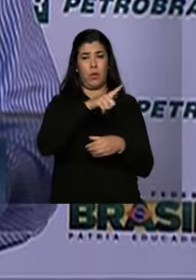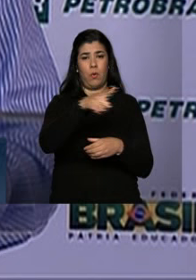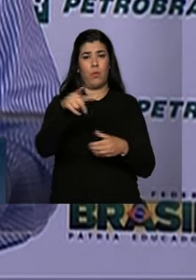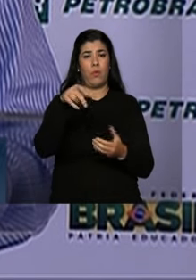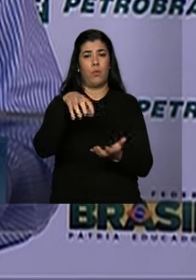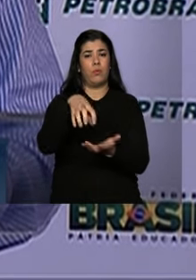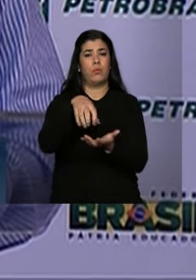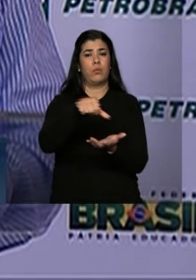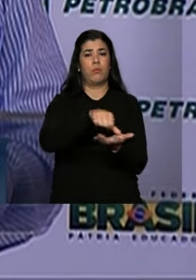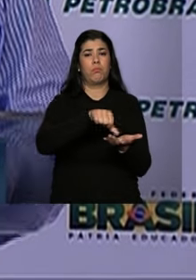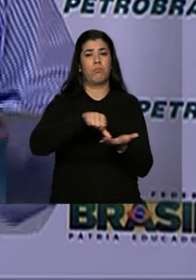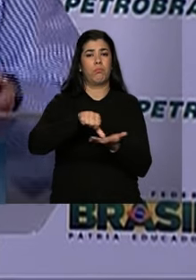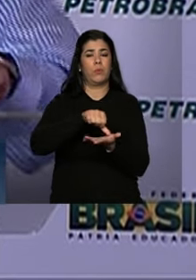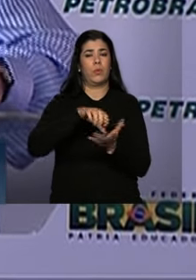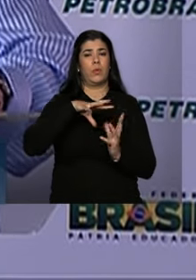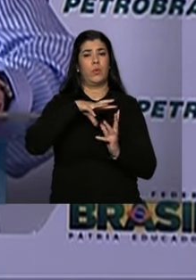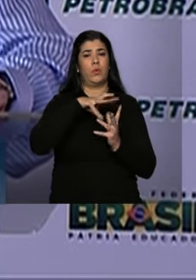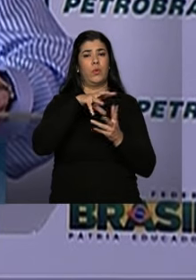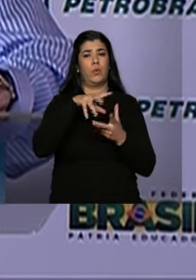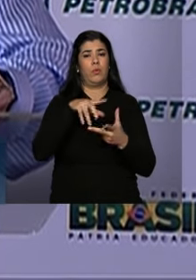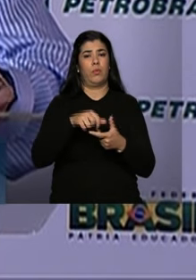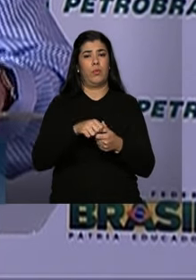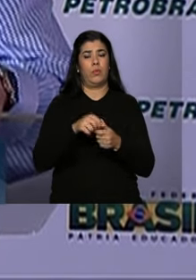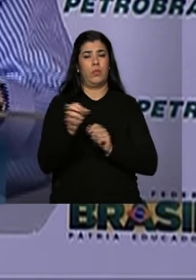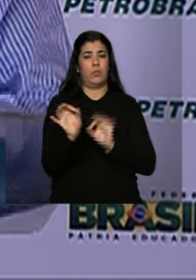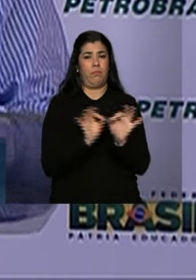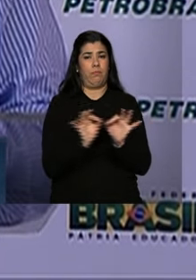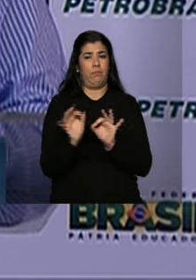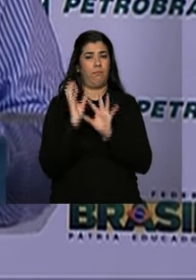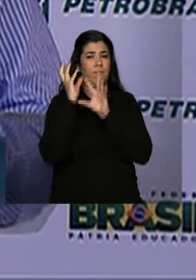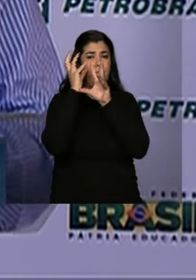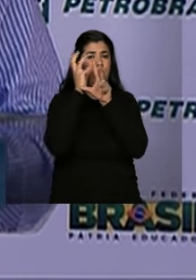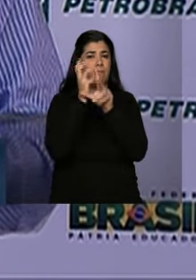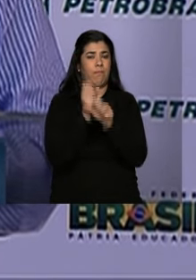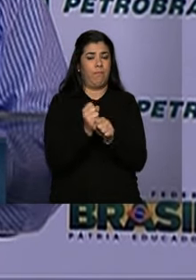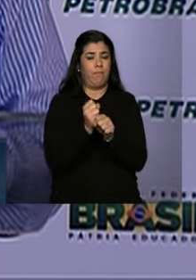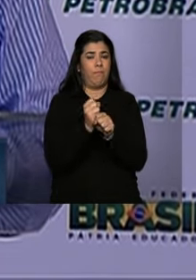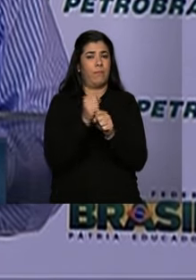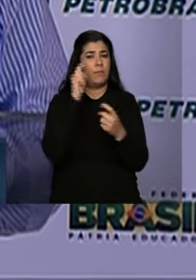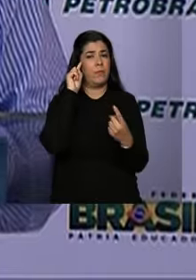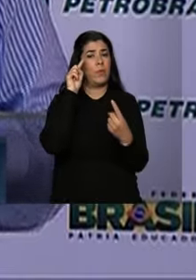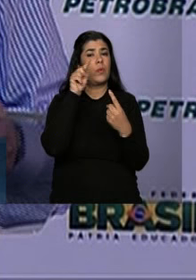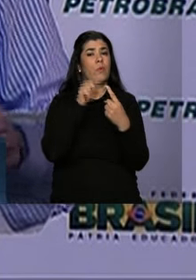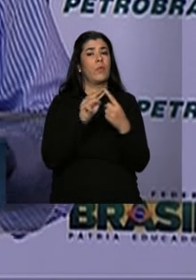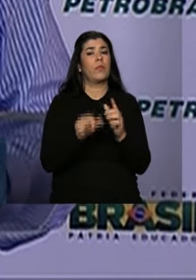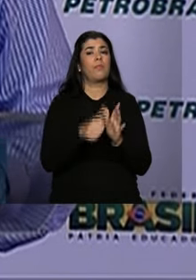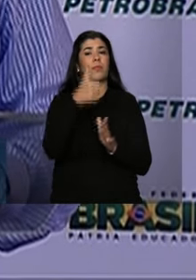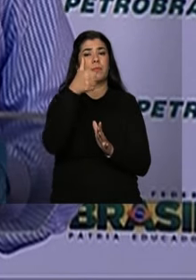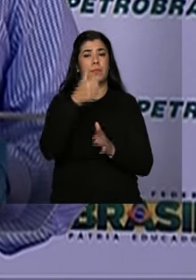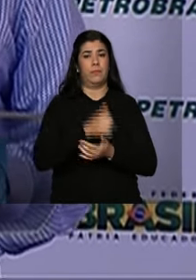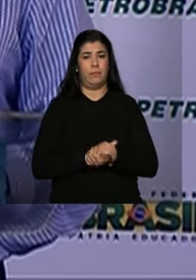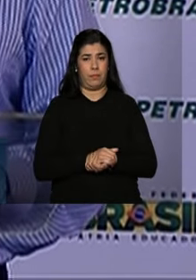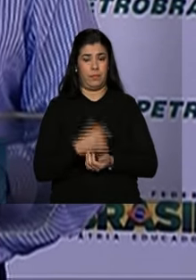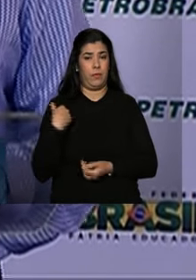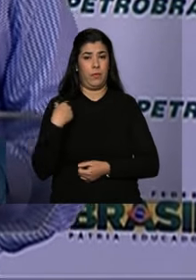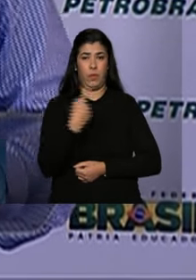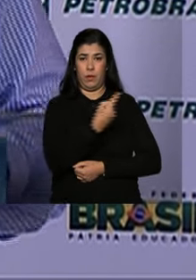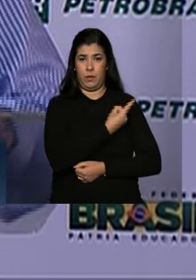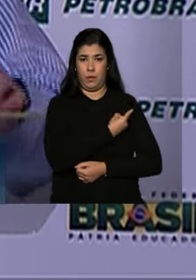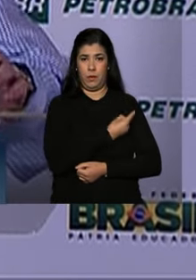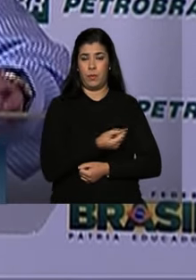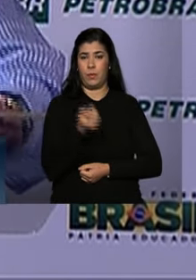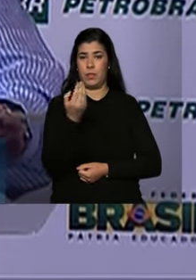inteiro a revisarem seus planos, a redefinirem prioridades. Para nós,